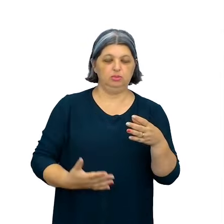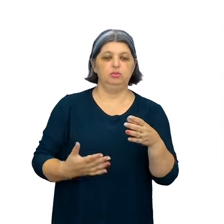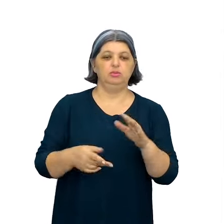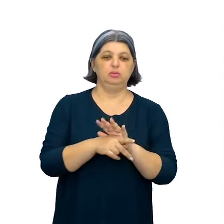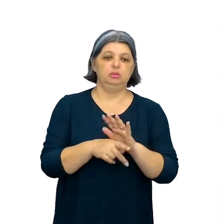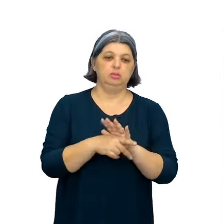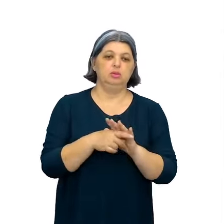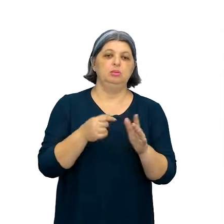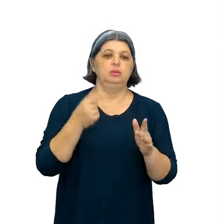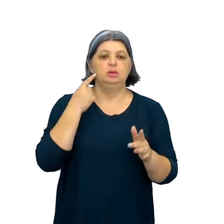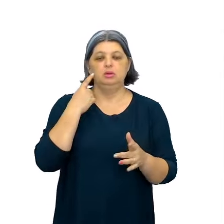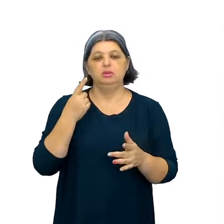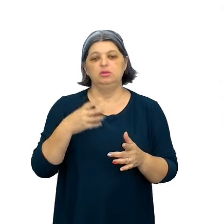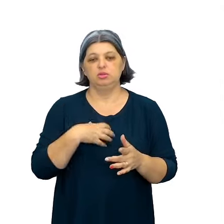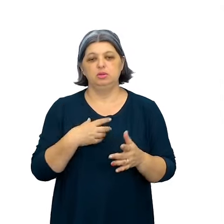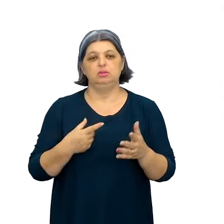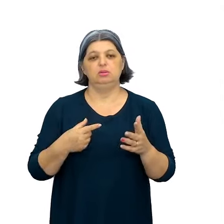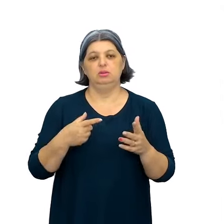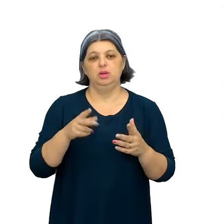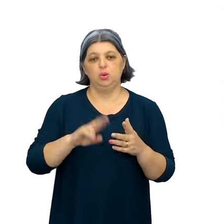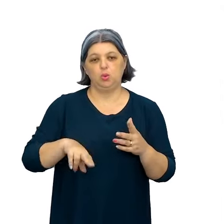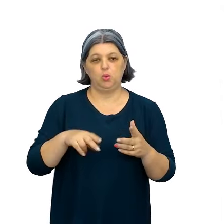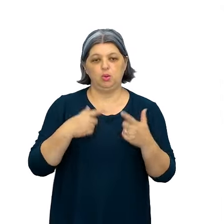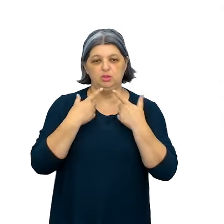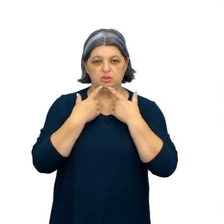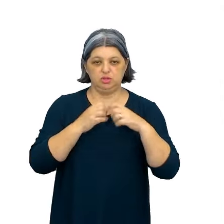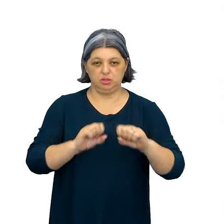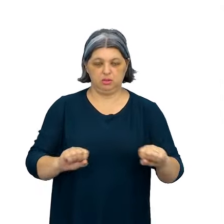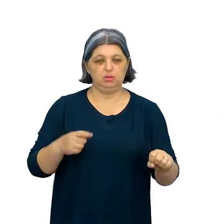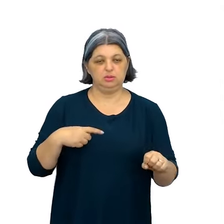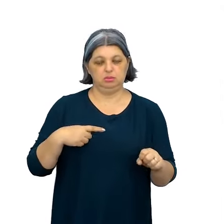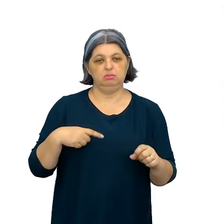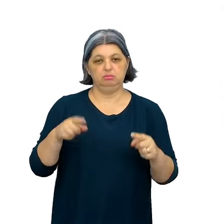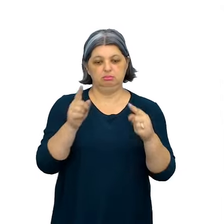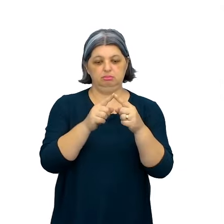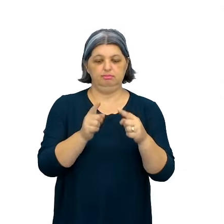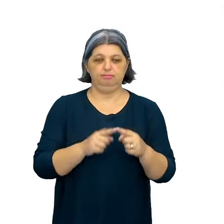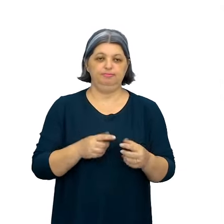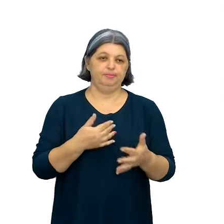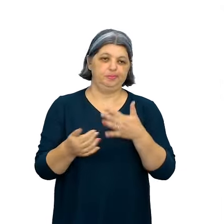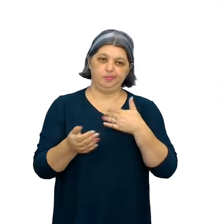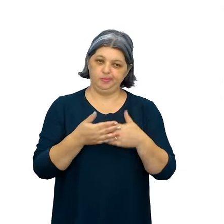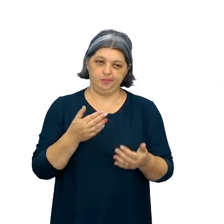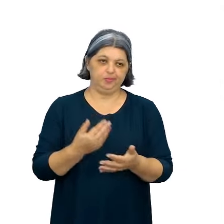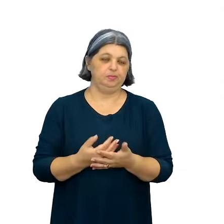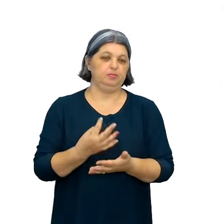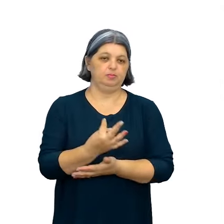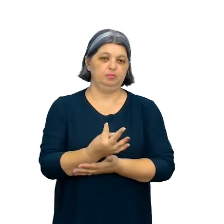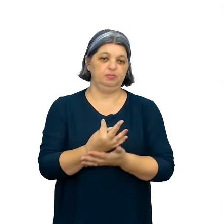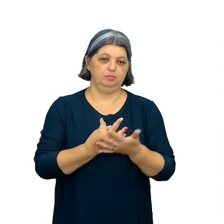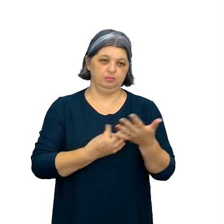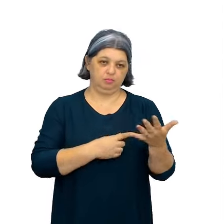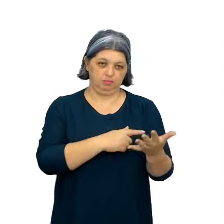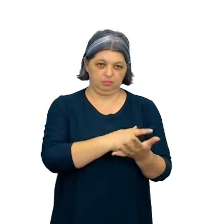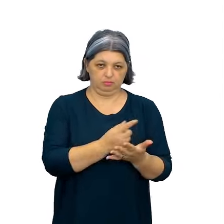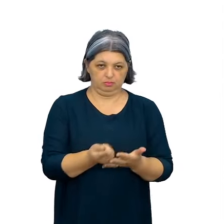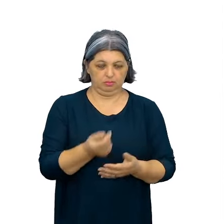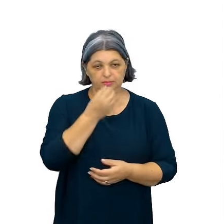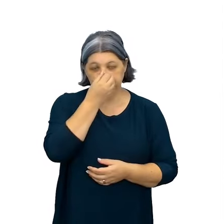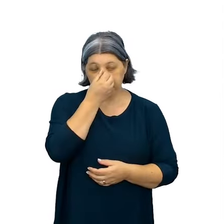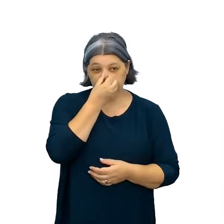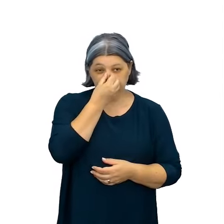valoração, estilo, recursos linguísticos, são elementos indissociáveis de qualquer gênero textual. Muito